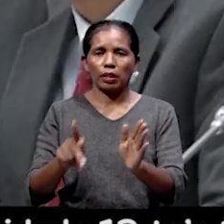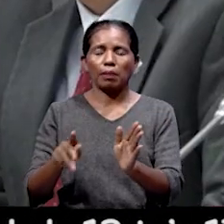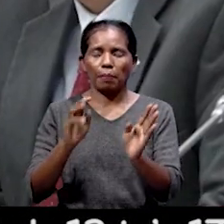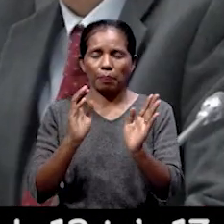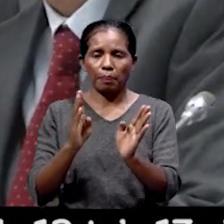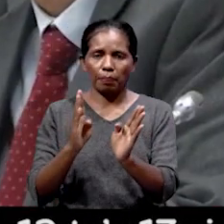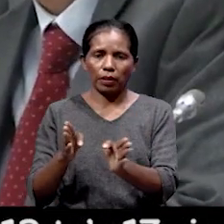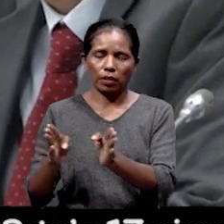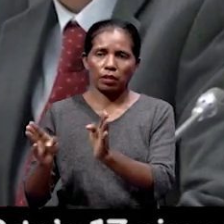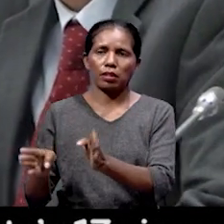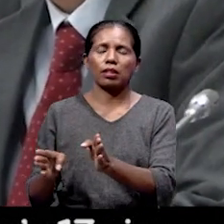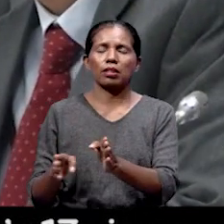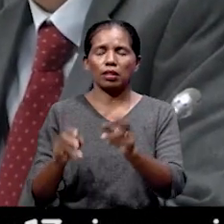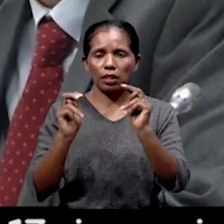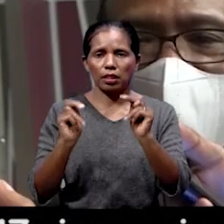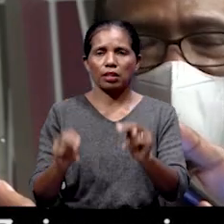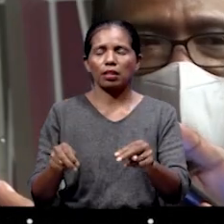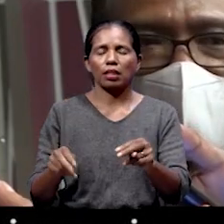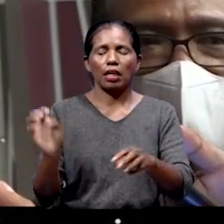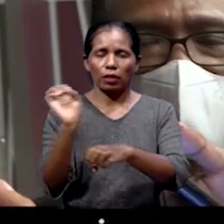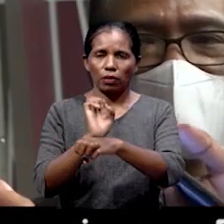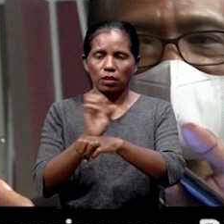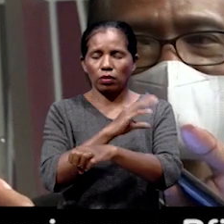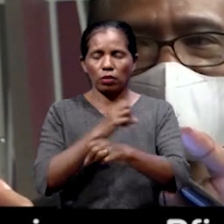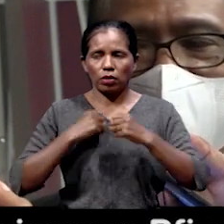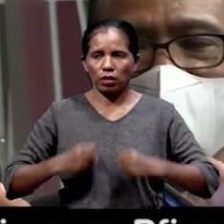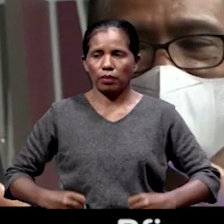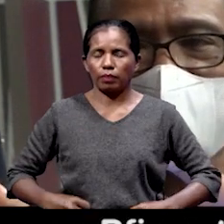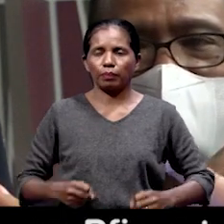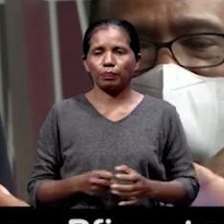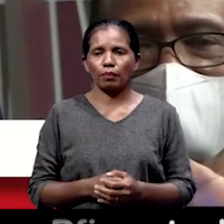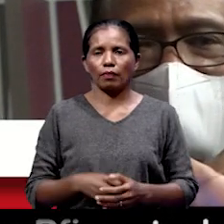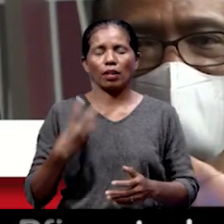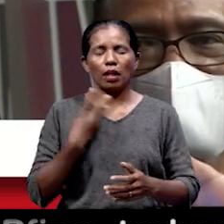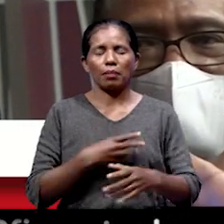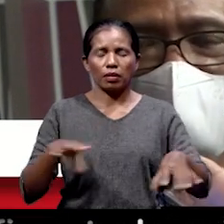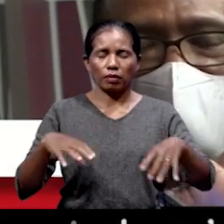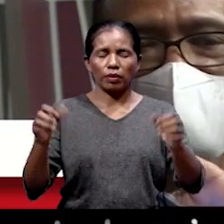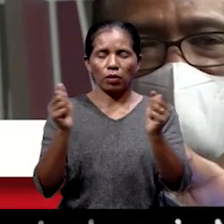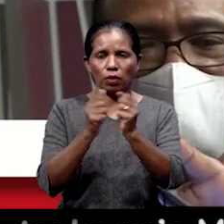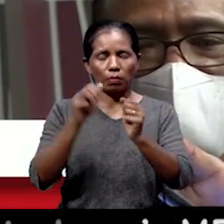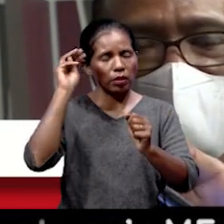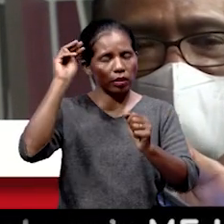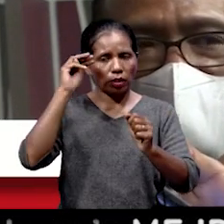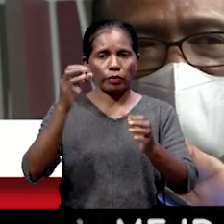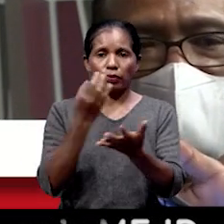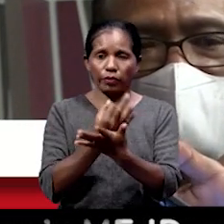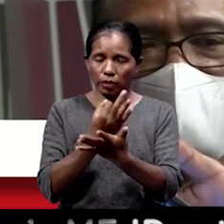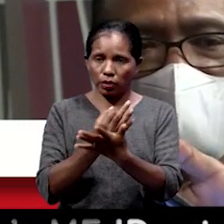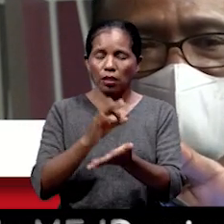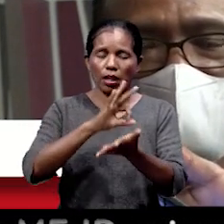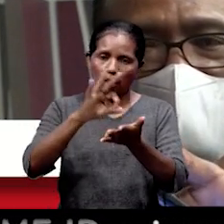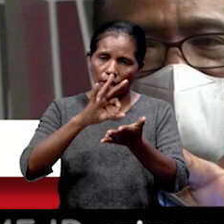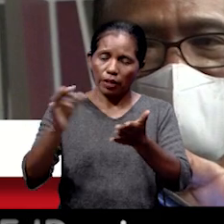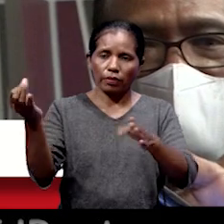iha setor edukasau no Saudi. And so we are trying to a mesmo serviço Ministério de Finanças Rasik, por aqui o documento, né?